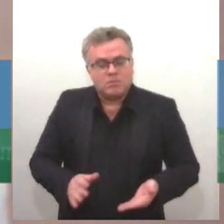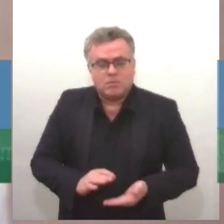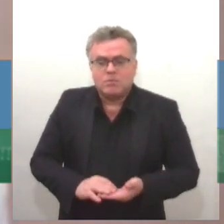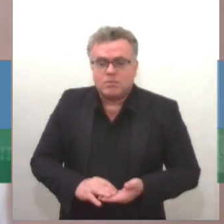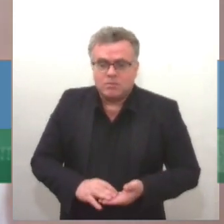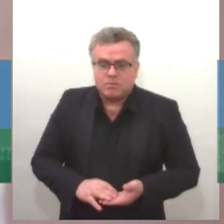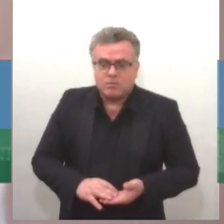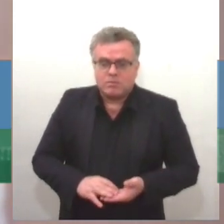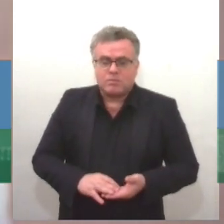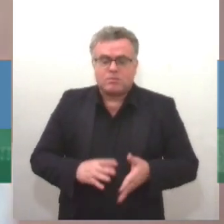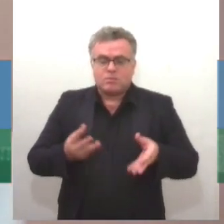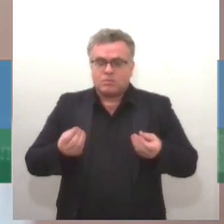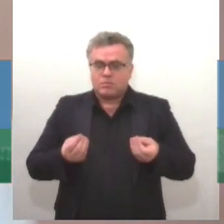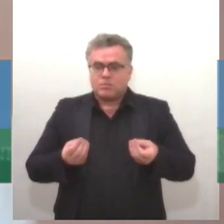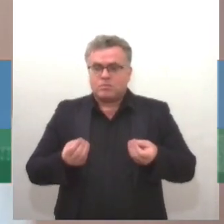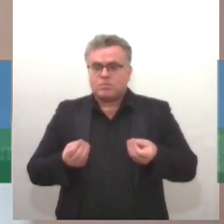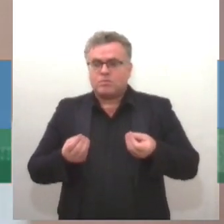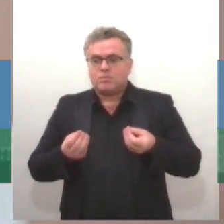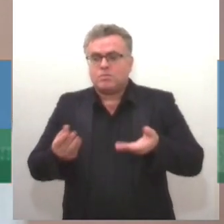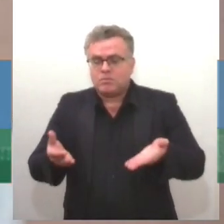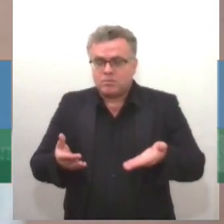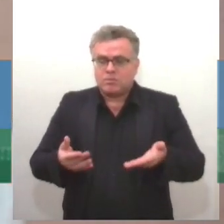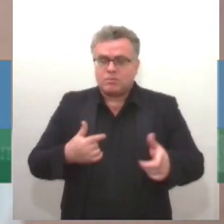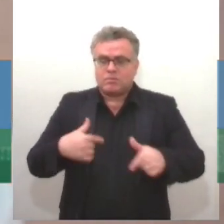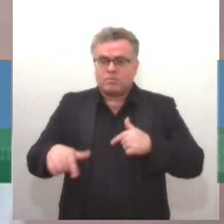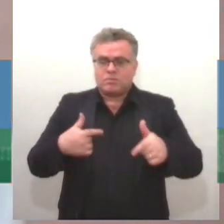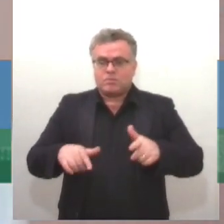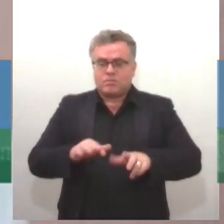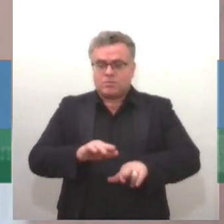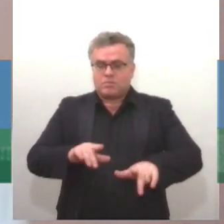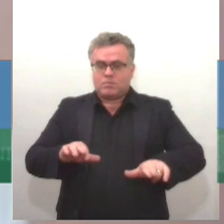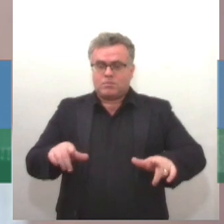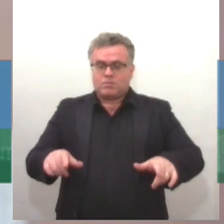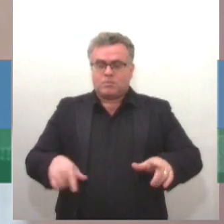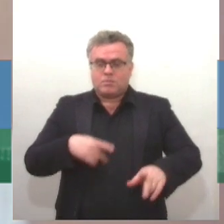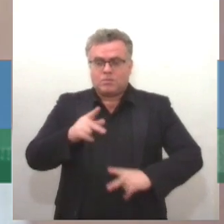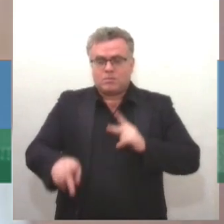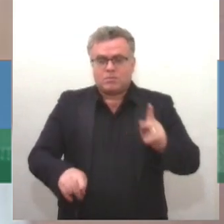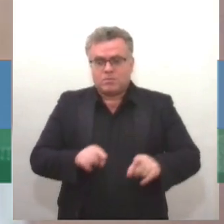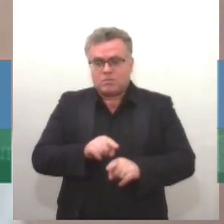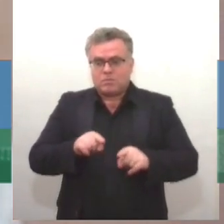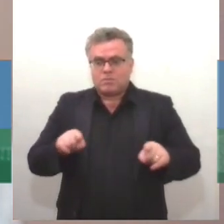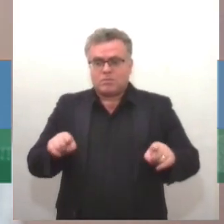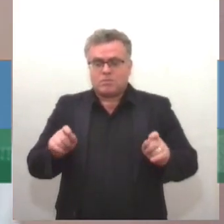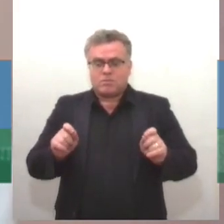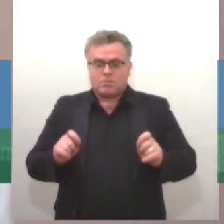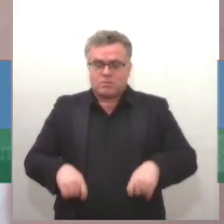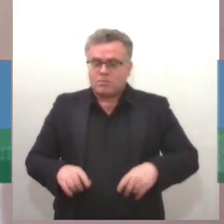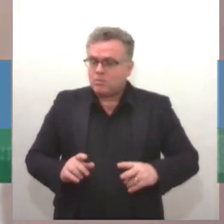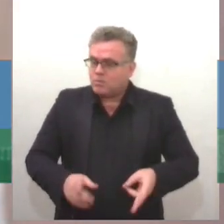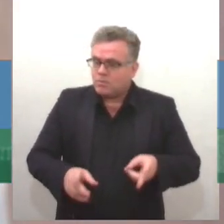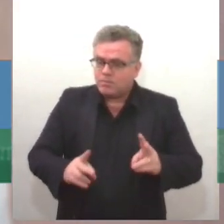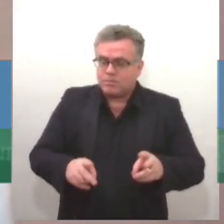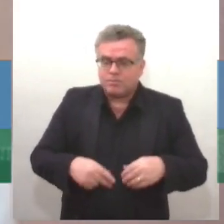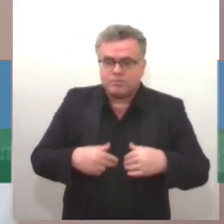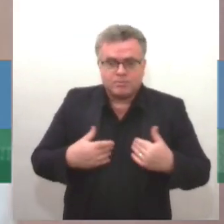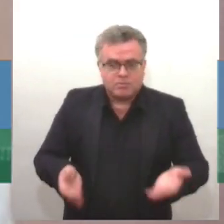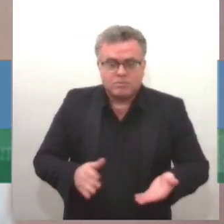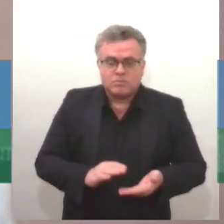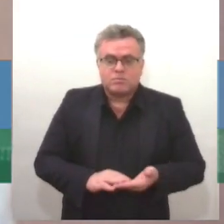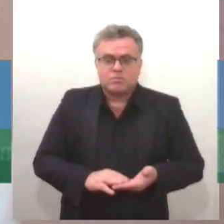fornecer serviços à população de forma perene e com os